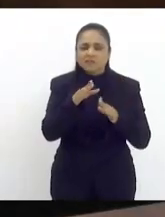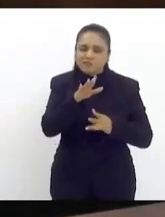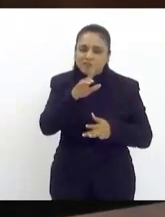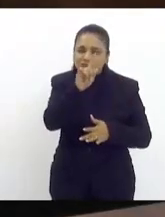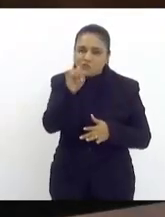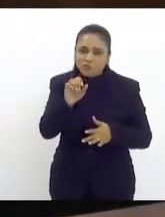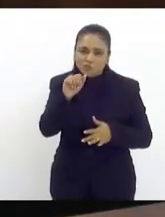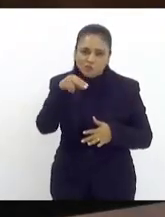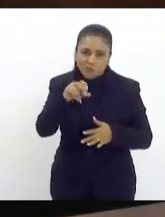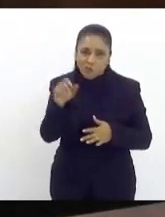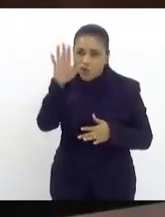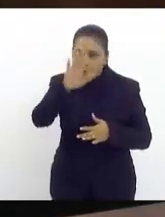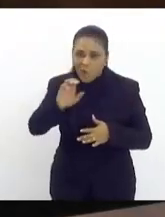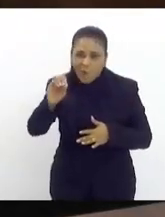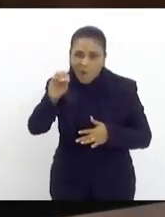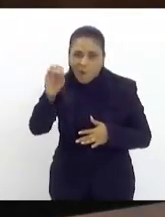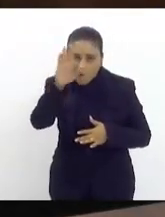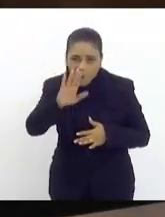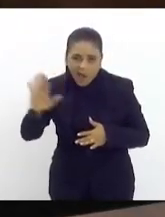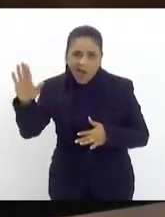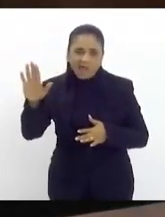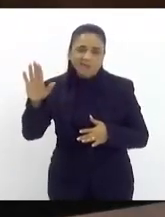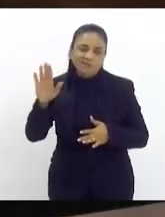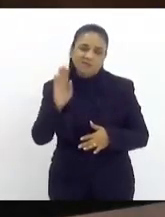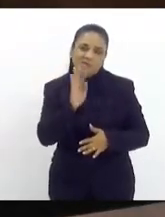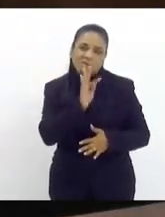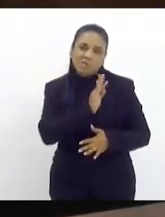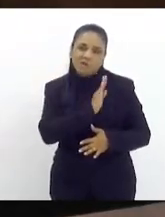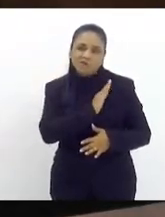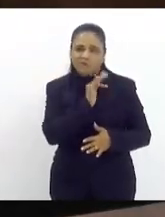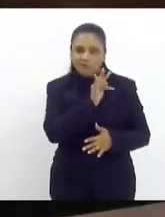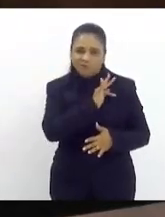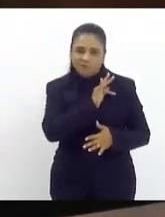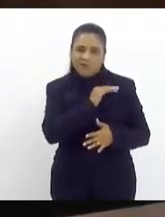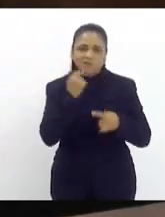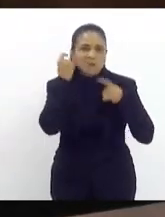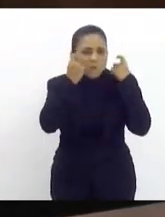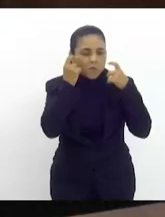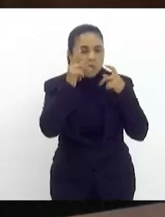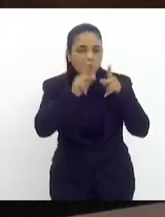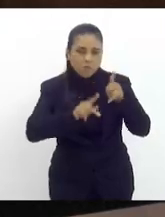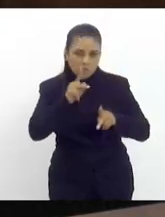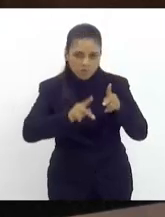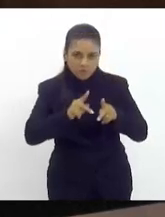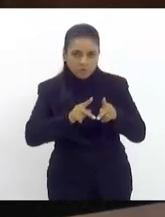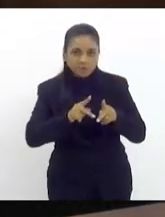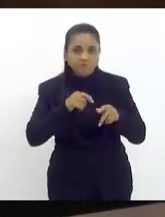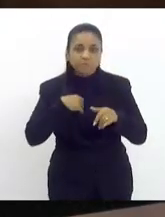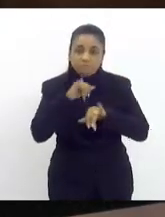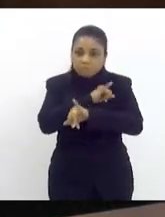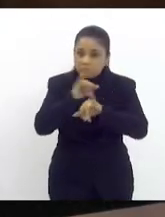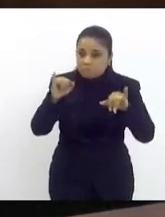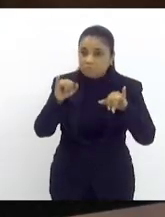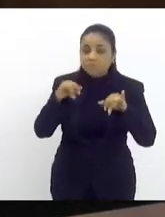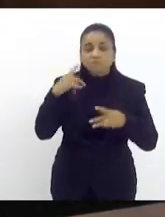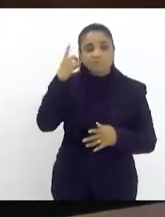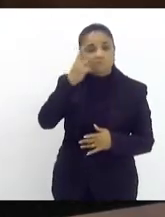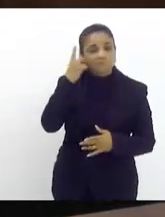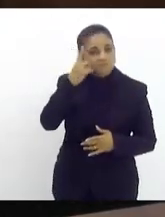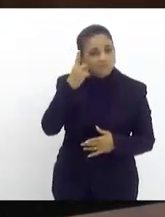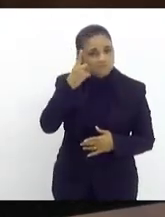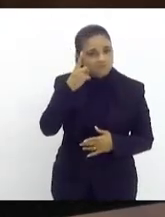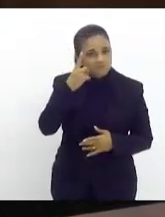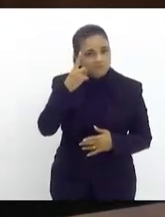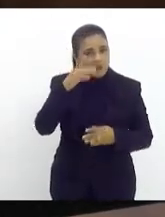Baixada Fluminense. Vou continuar nessa trajetória. E digo uma coisa a todos os parlamentares que estão aqui.